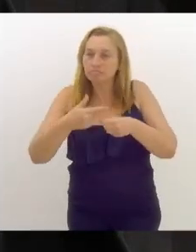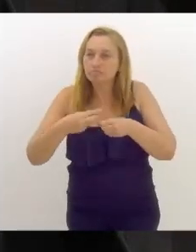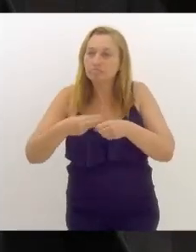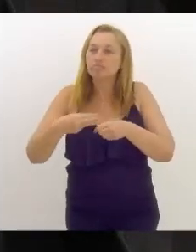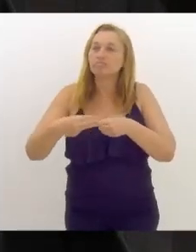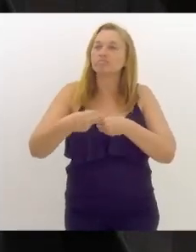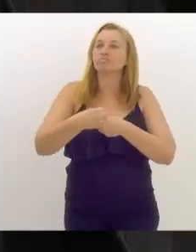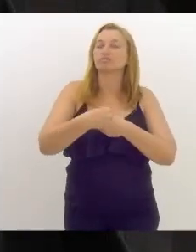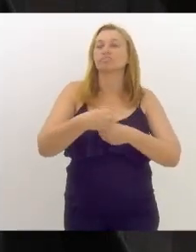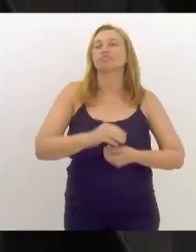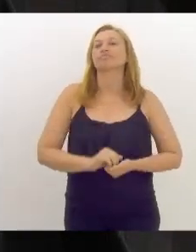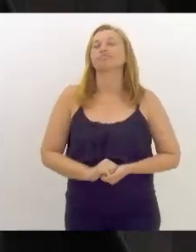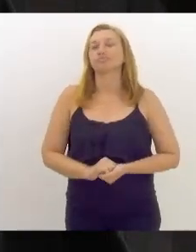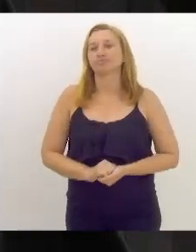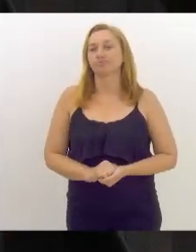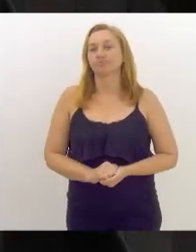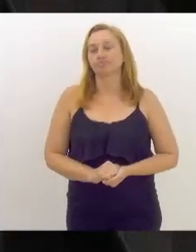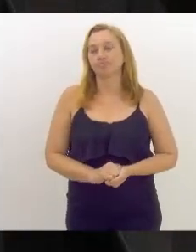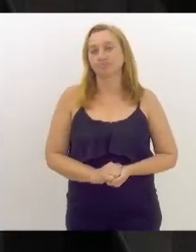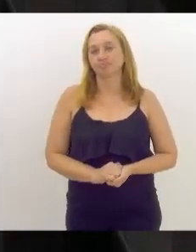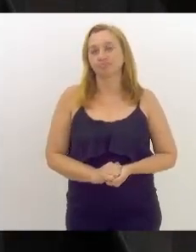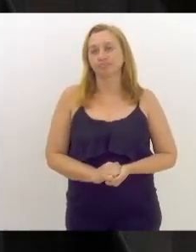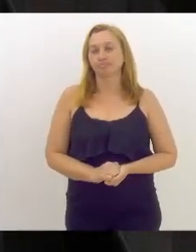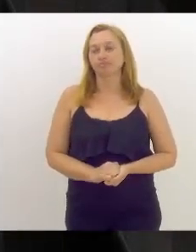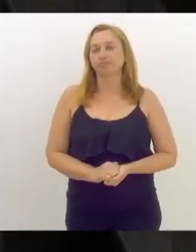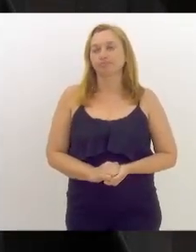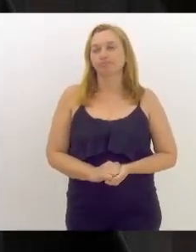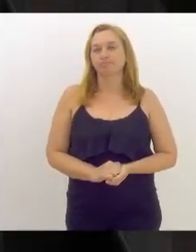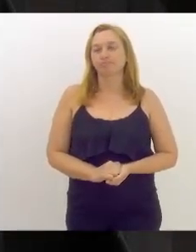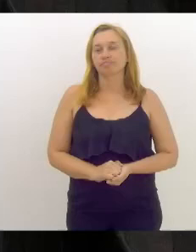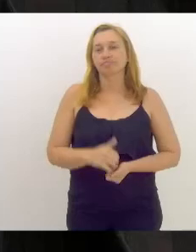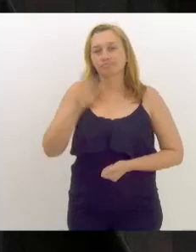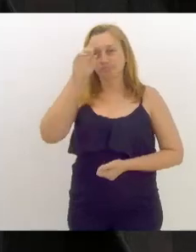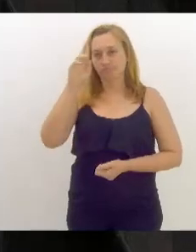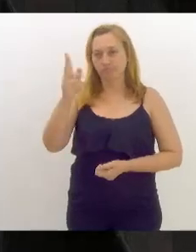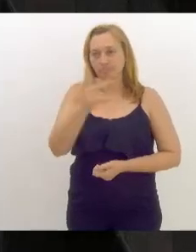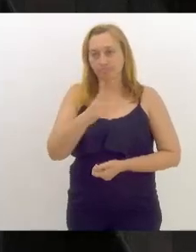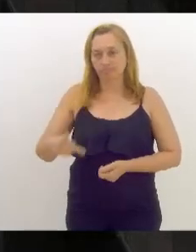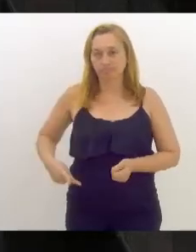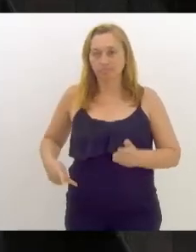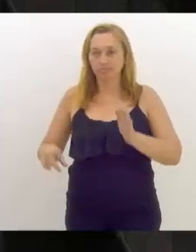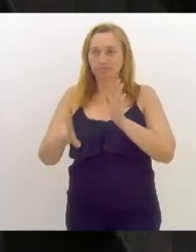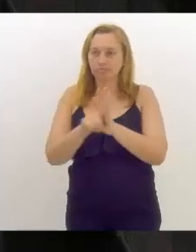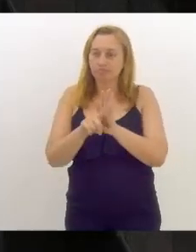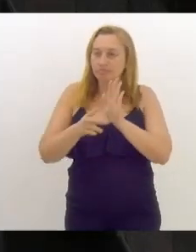municípios. Senhora presidente, na LOA de